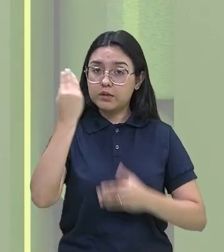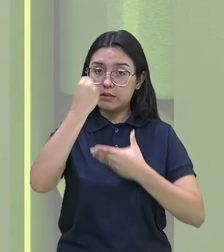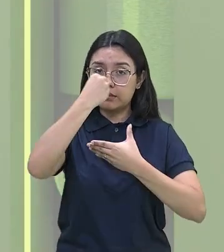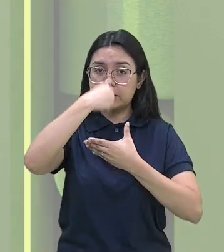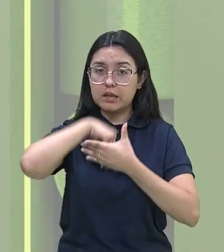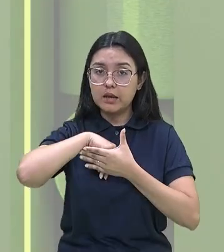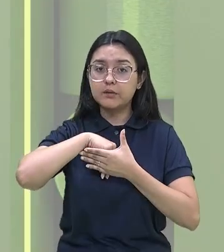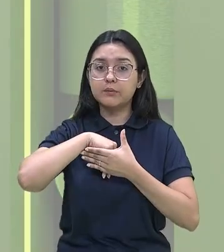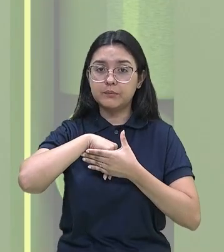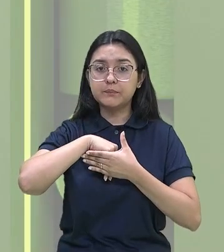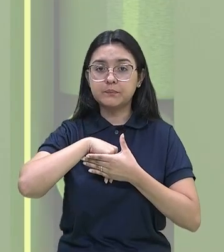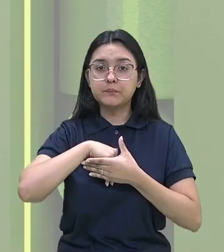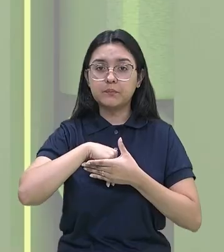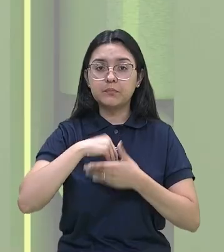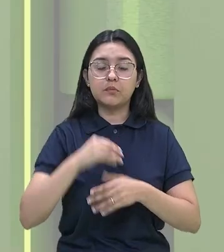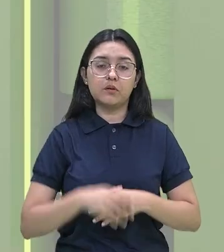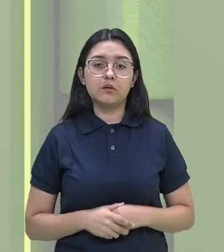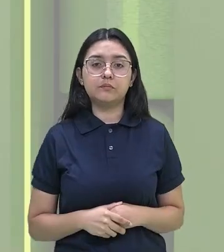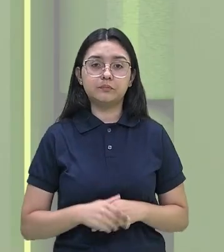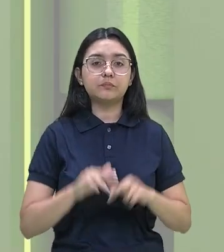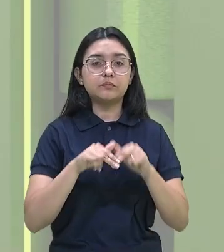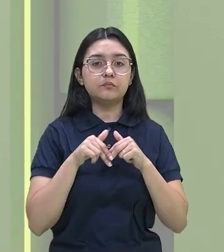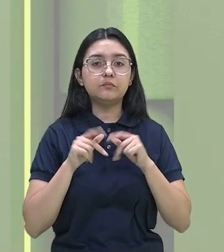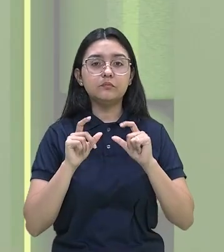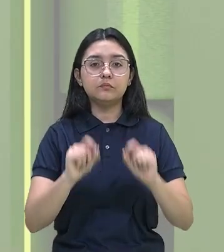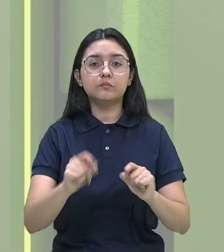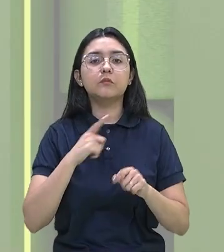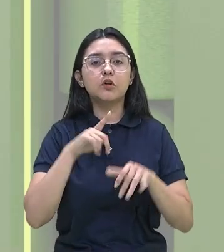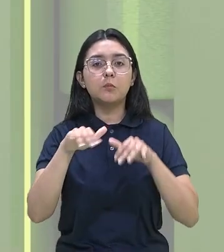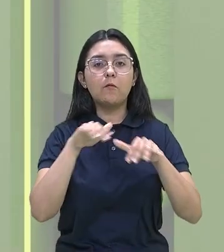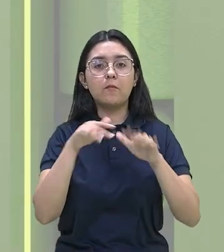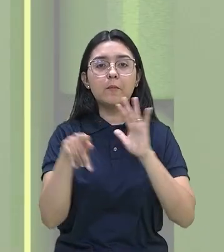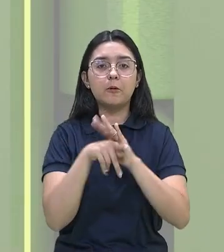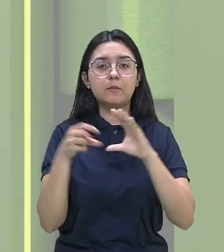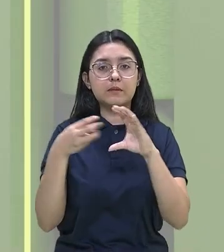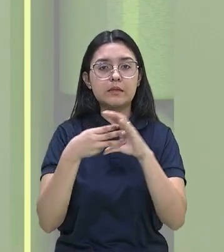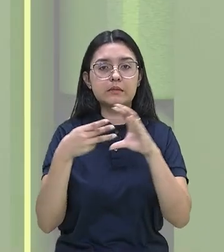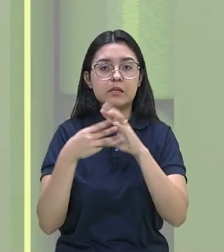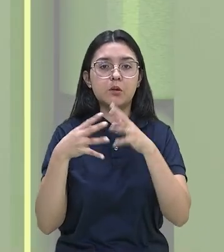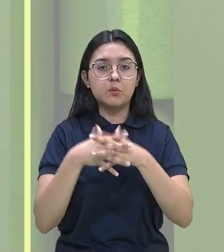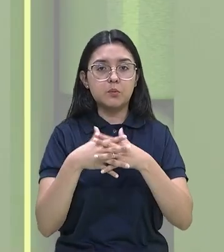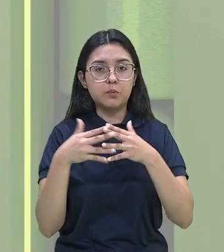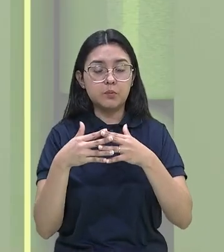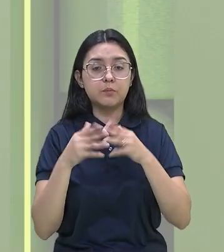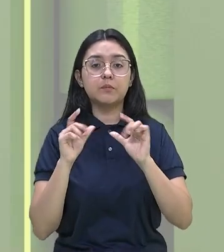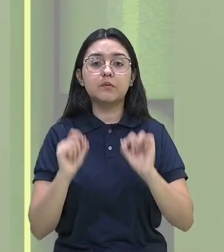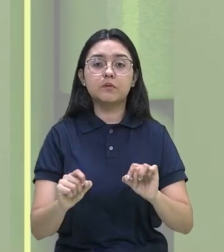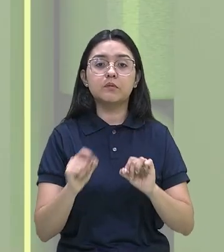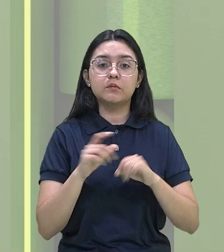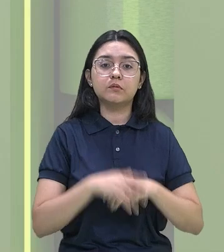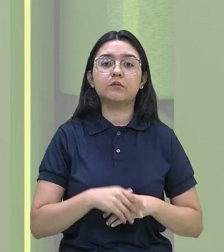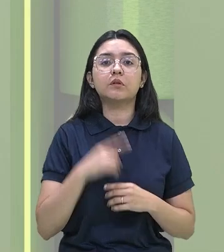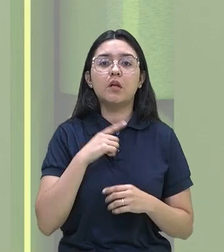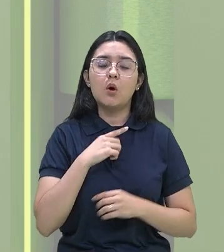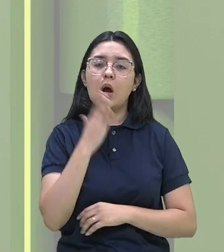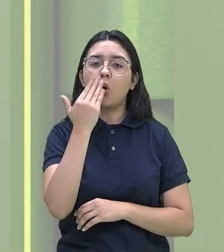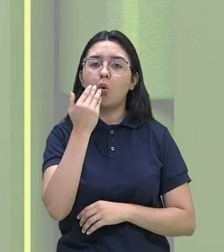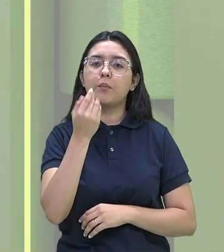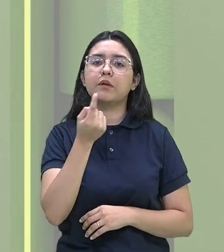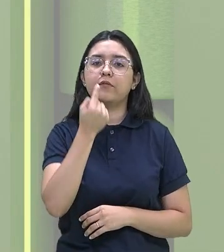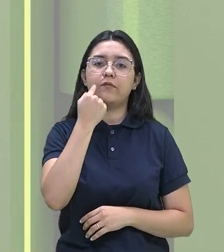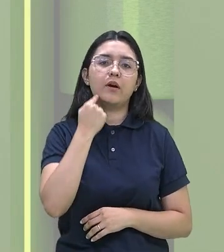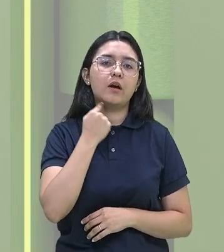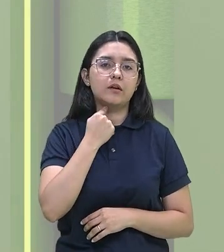a partir da excitabilidade, né, dessas células musculares, vão fazendo com que o bolo alimentar saia